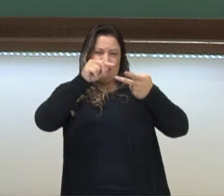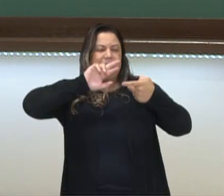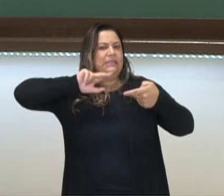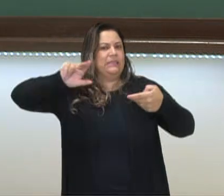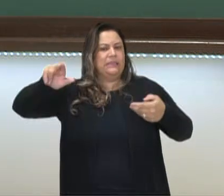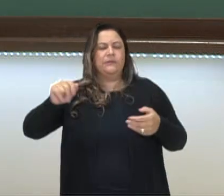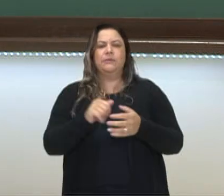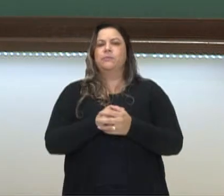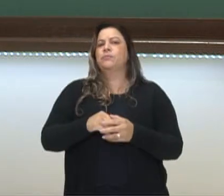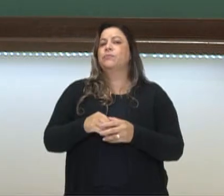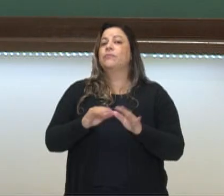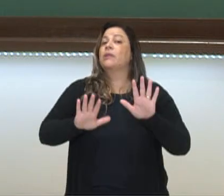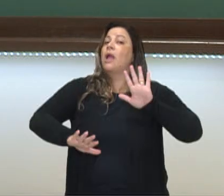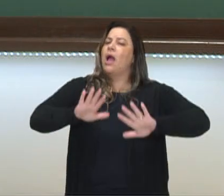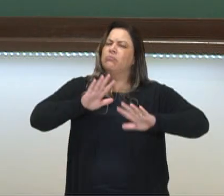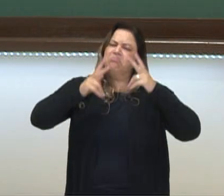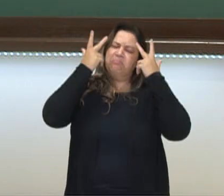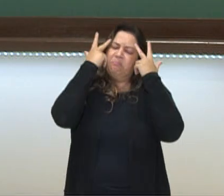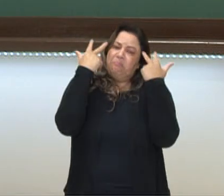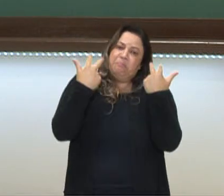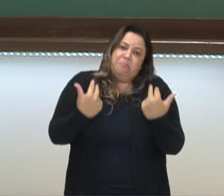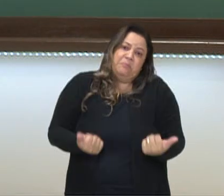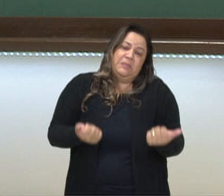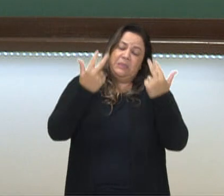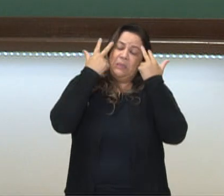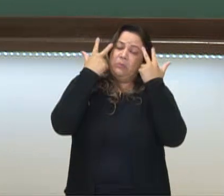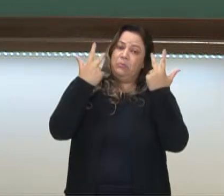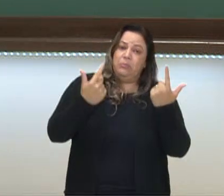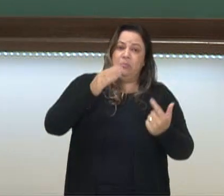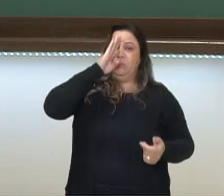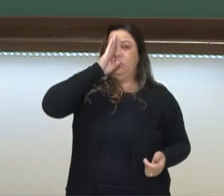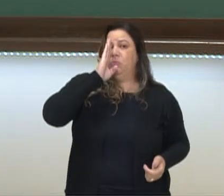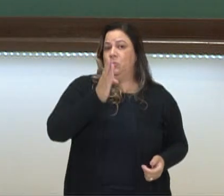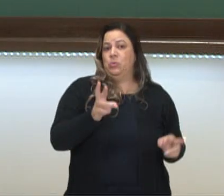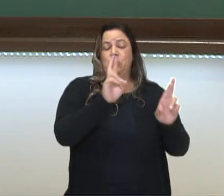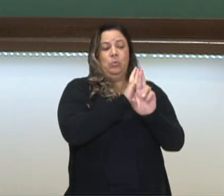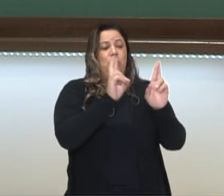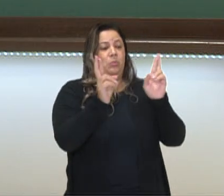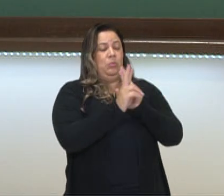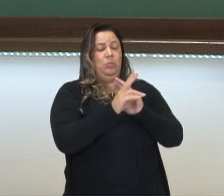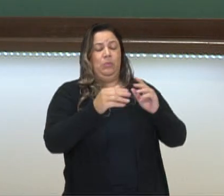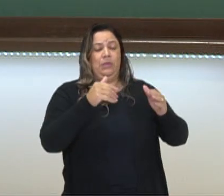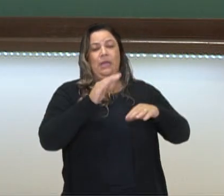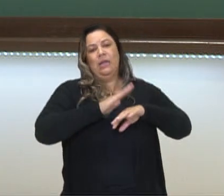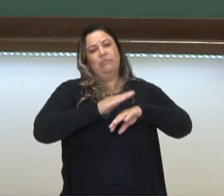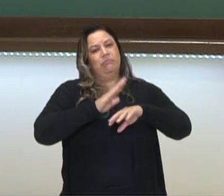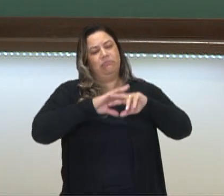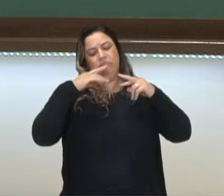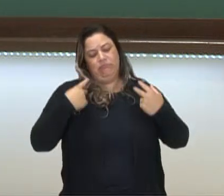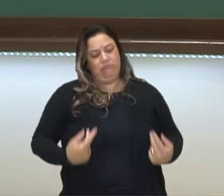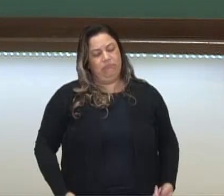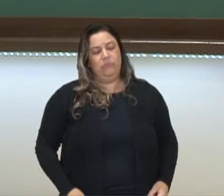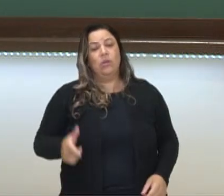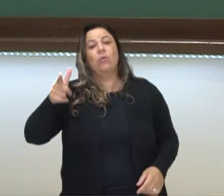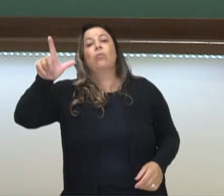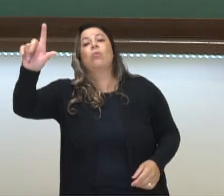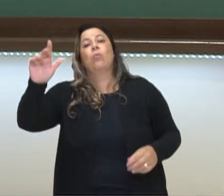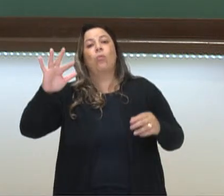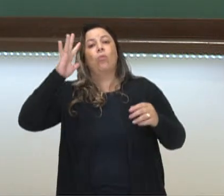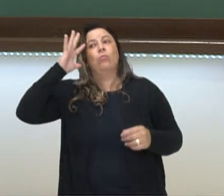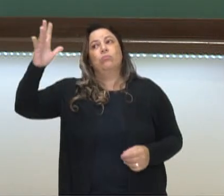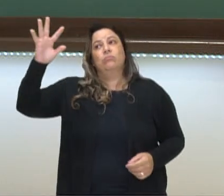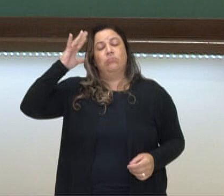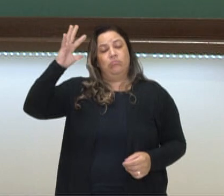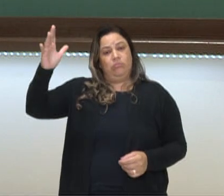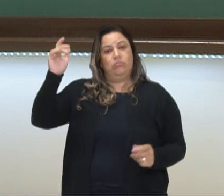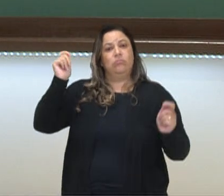fenômenos exclusivamente naturais, não tendo diretamente relação com a ação humana, porém outras teorias afirmam que